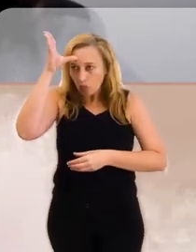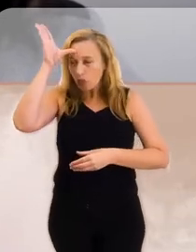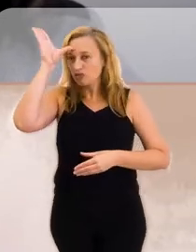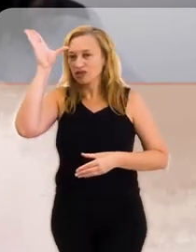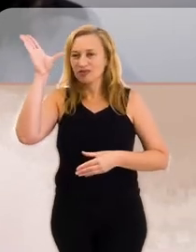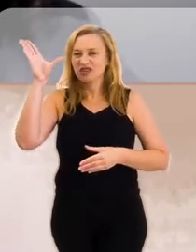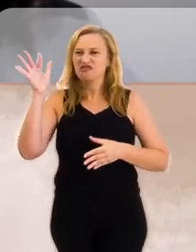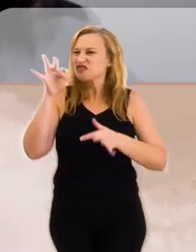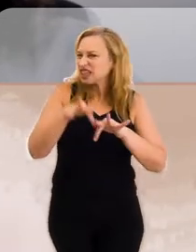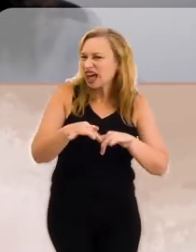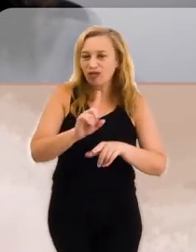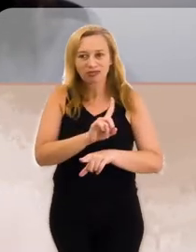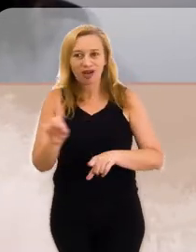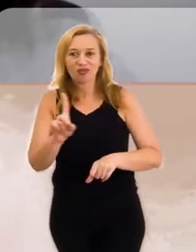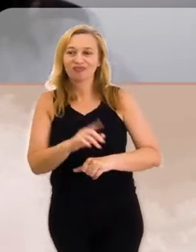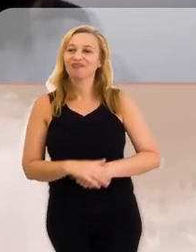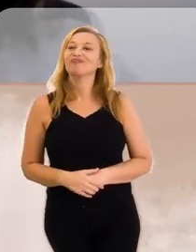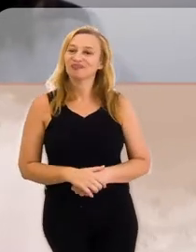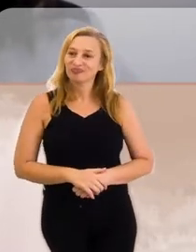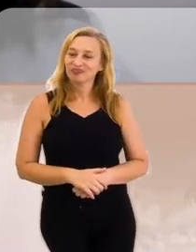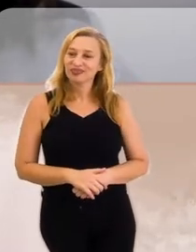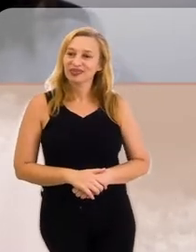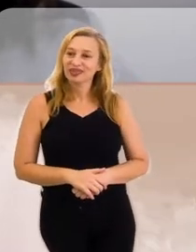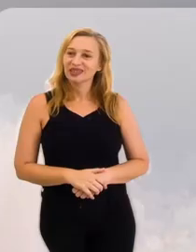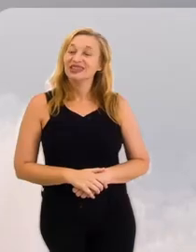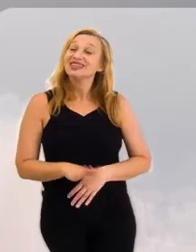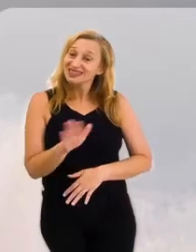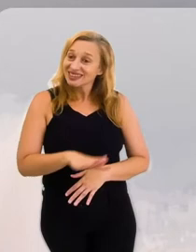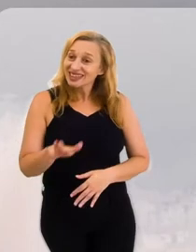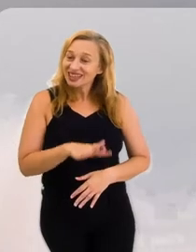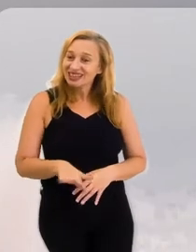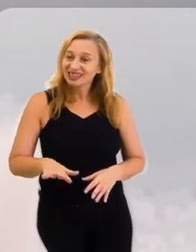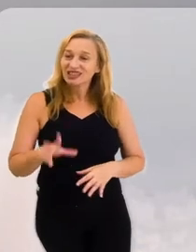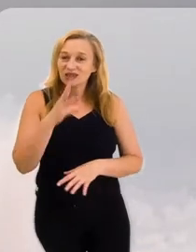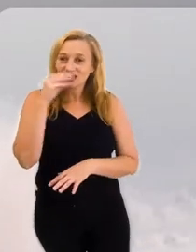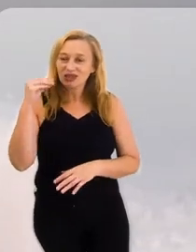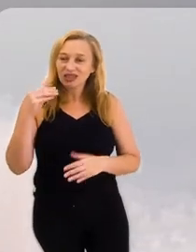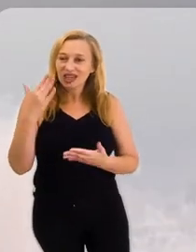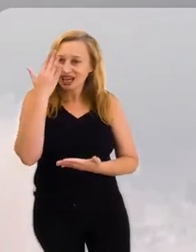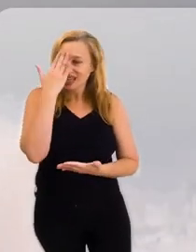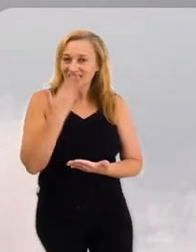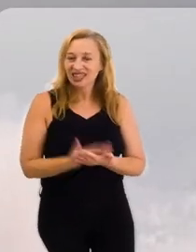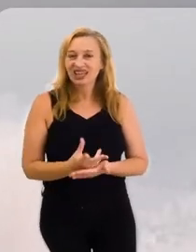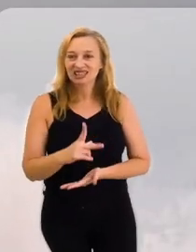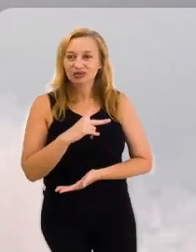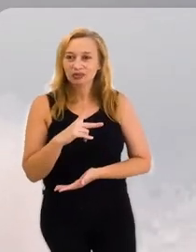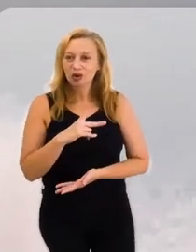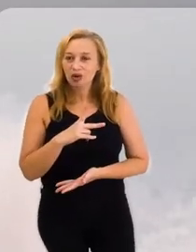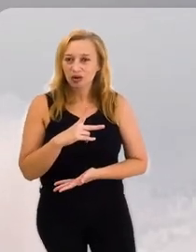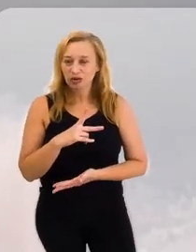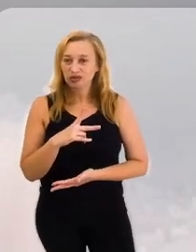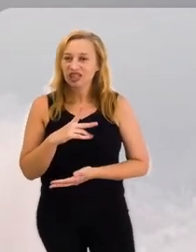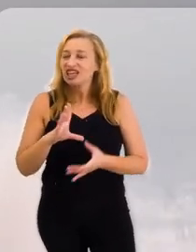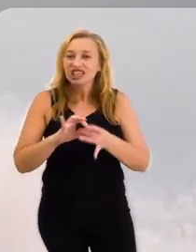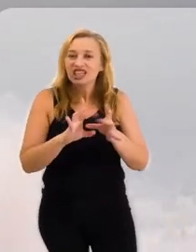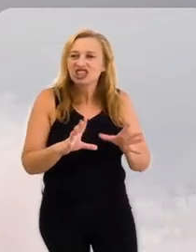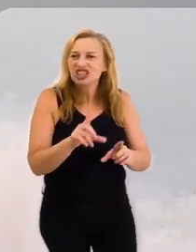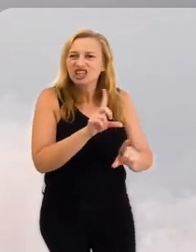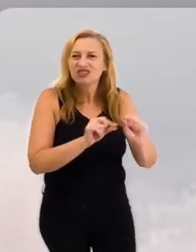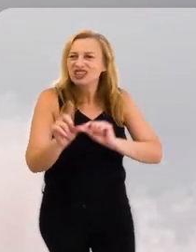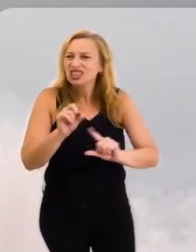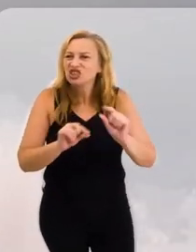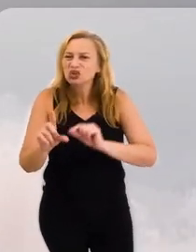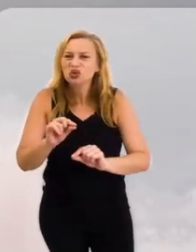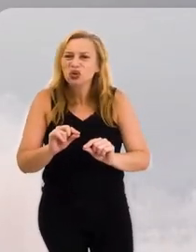não chegou. Nada chegou acontecer fazer com que essas crianças esses sempre confie em si próprios e que